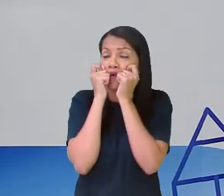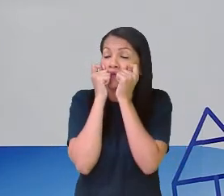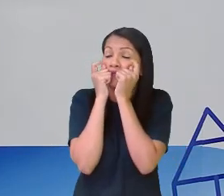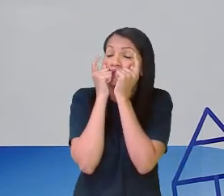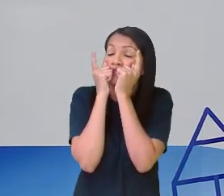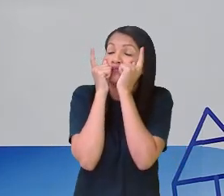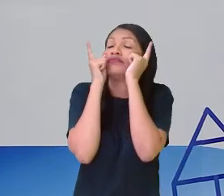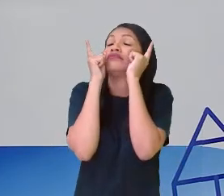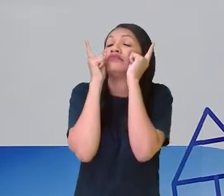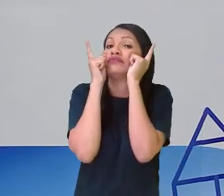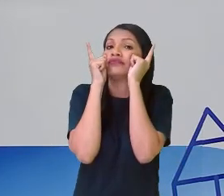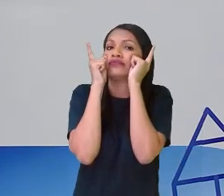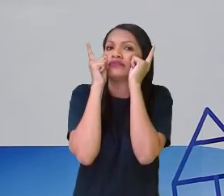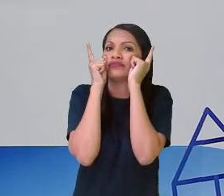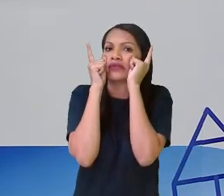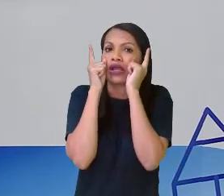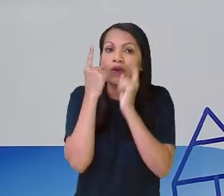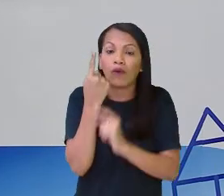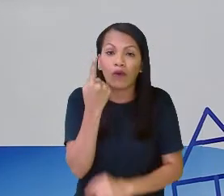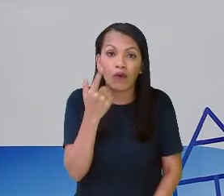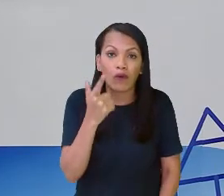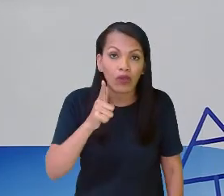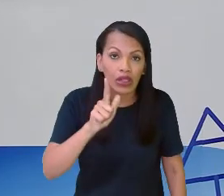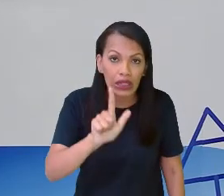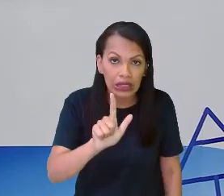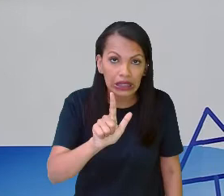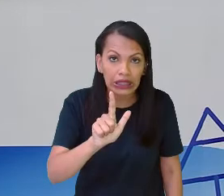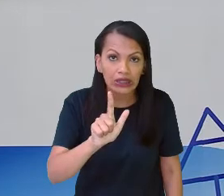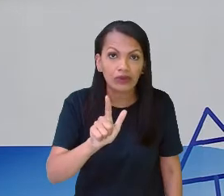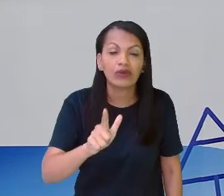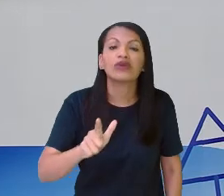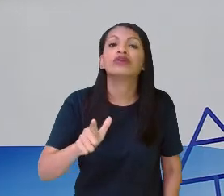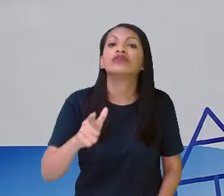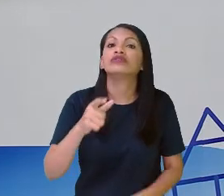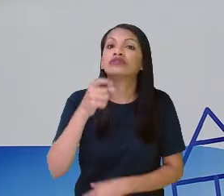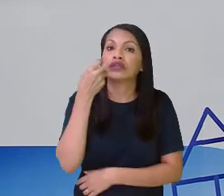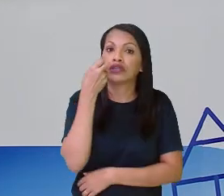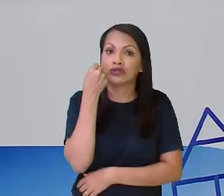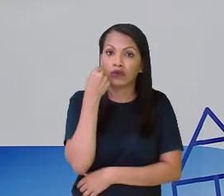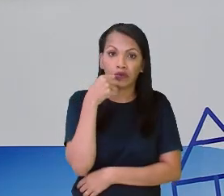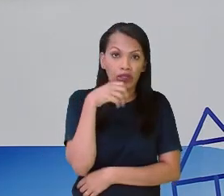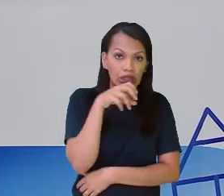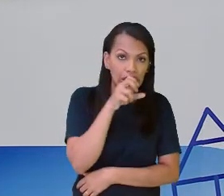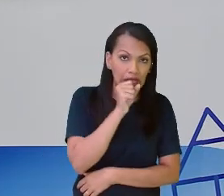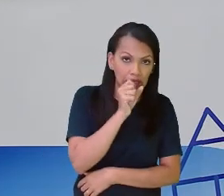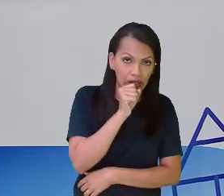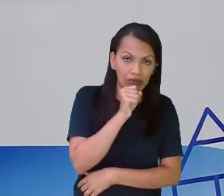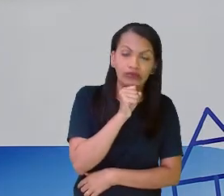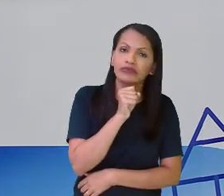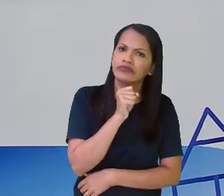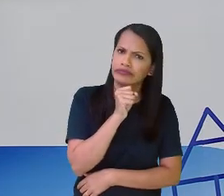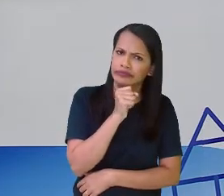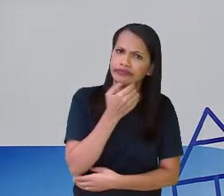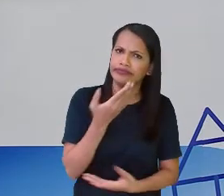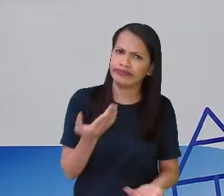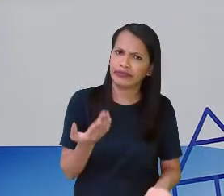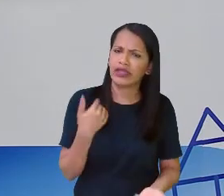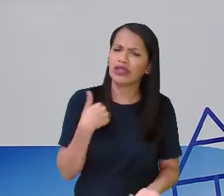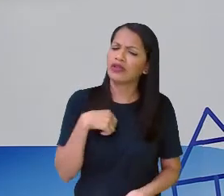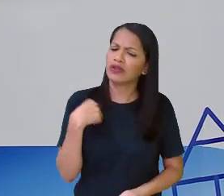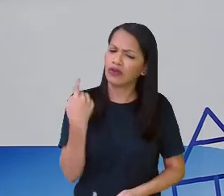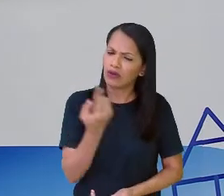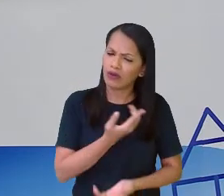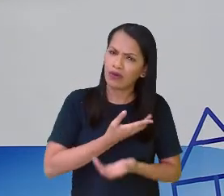litro de suco de laranja, meio desproporcional, certamente, a sua fome, né? Normalmente a gente